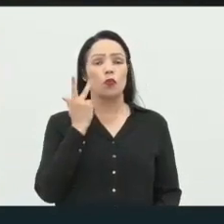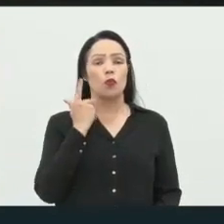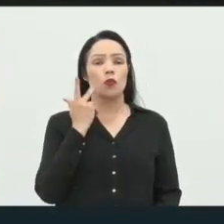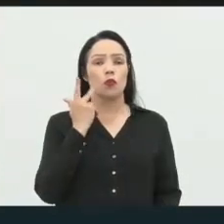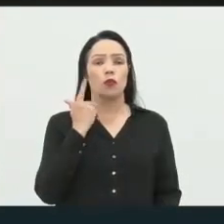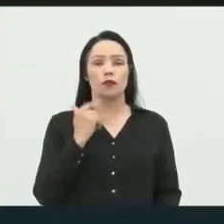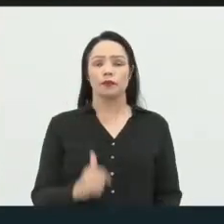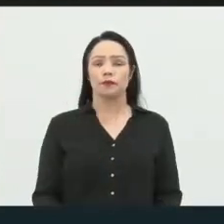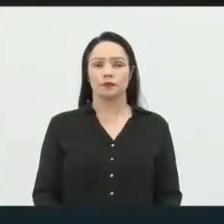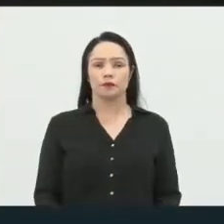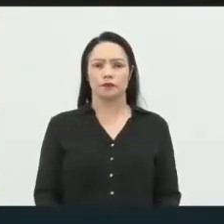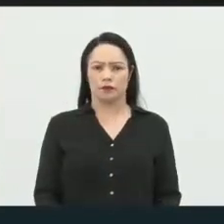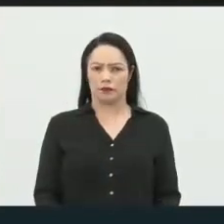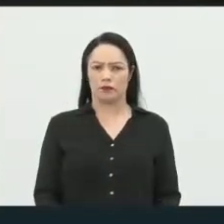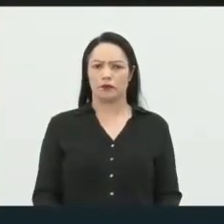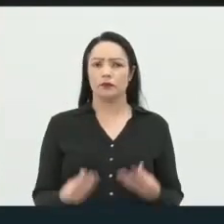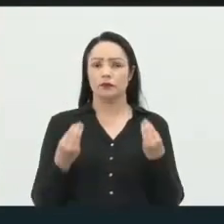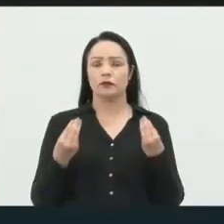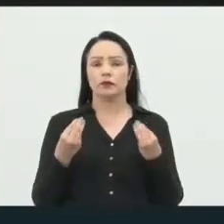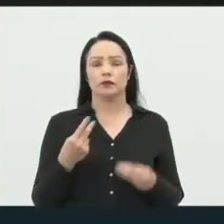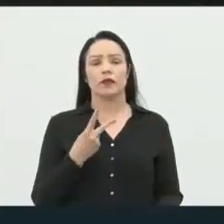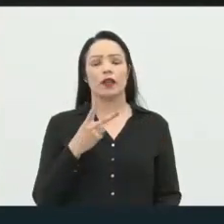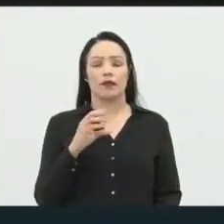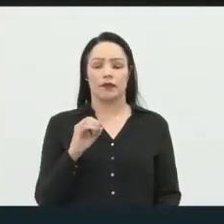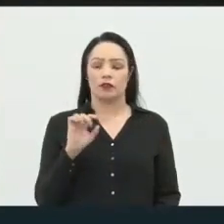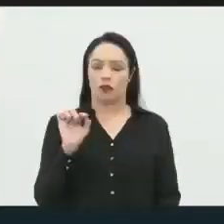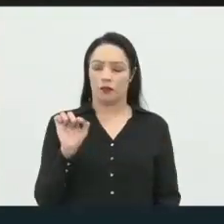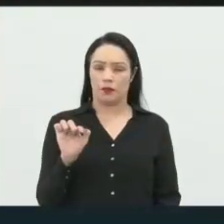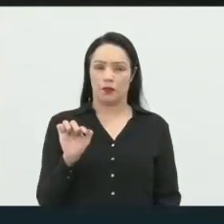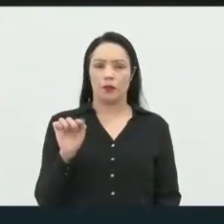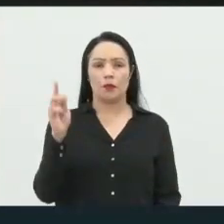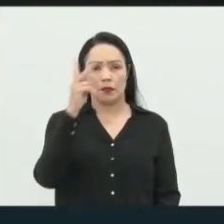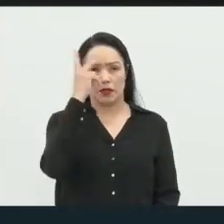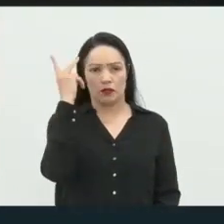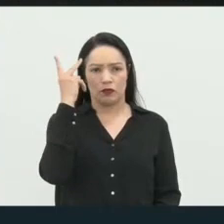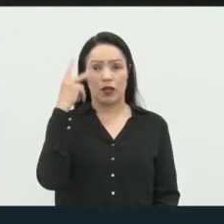um bairro com 20 mil moradores dois homens é normal